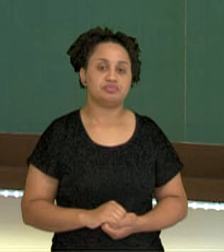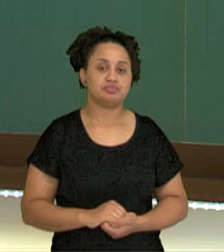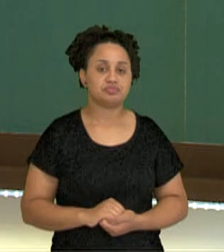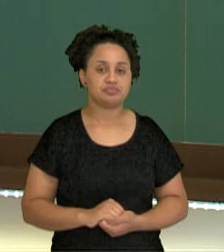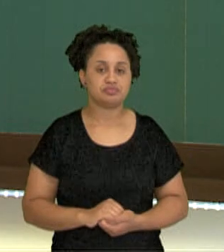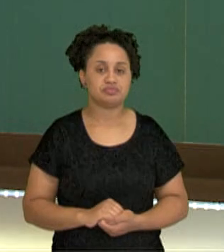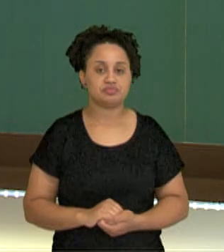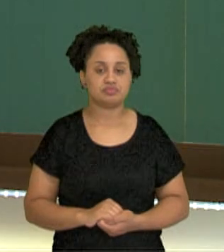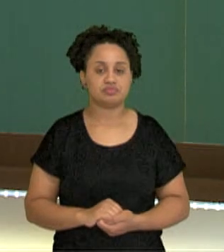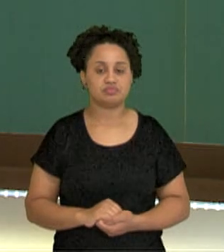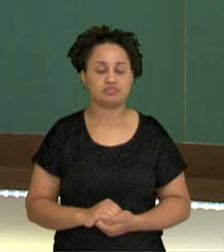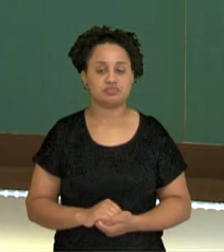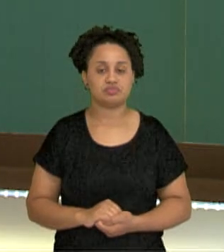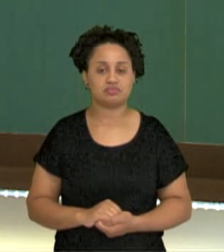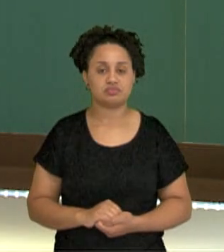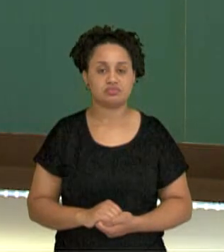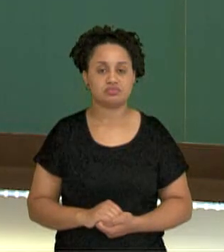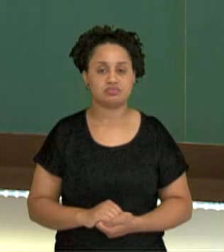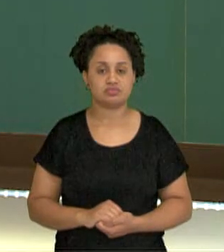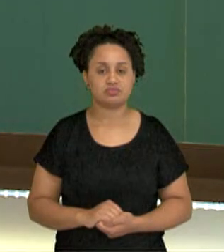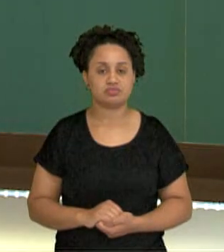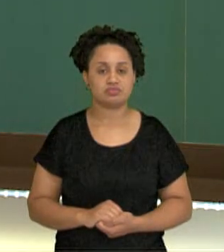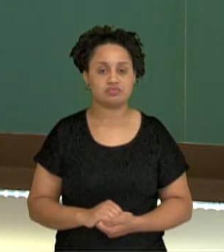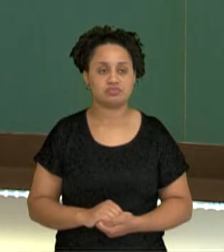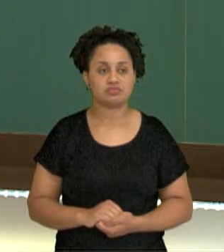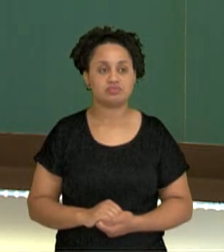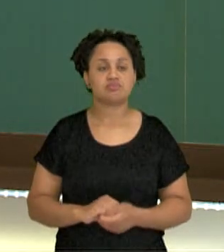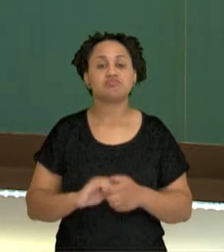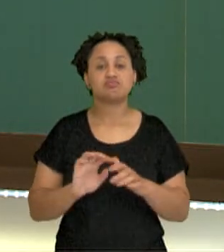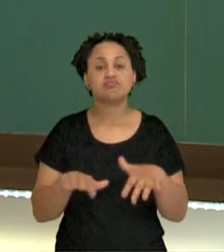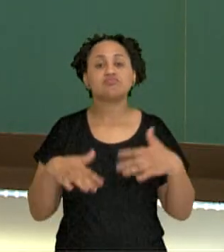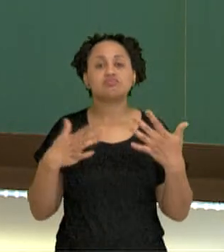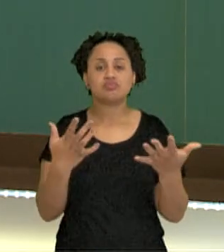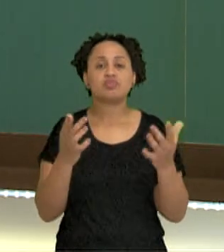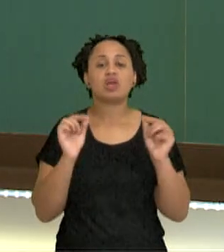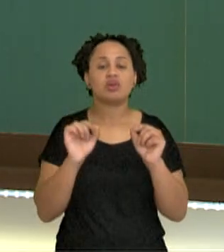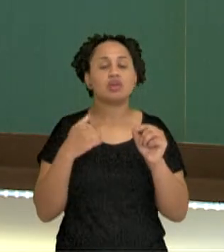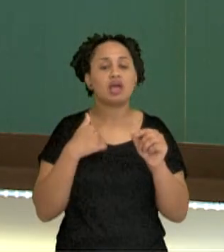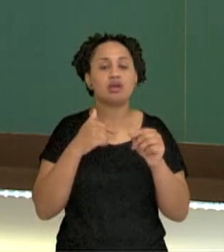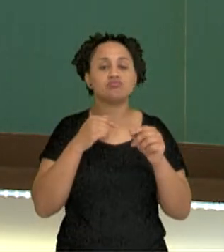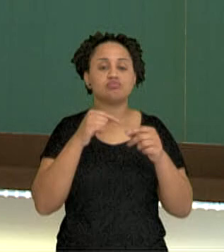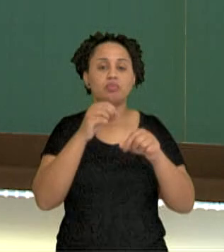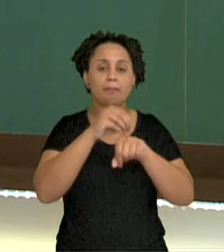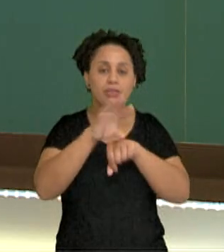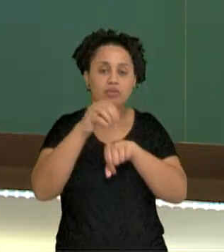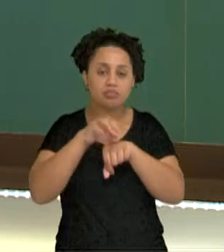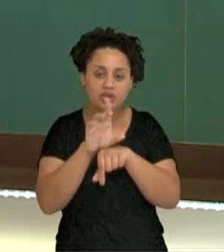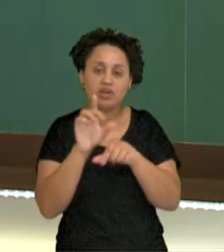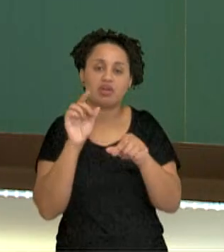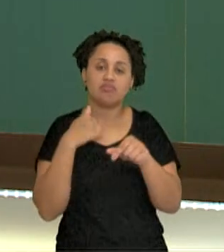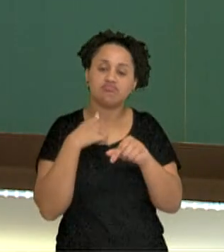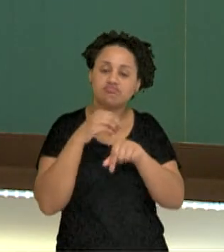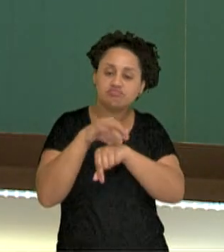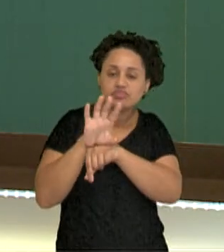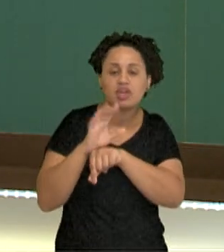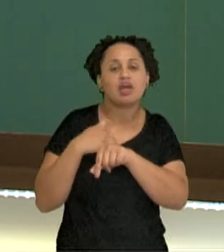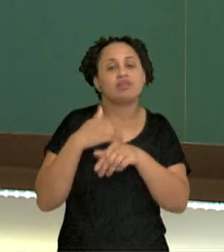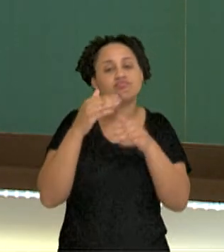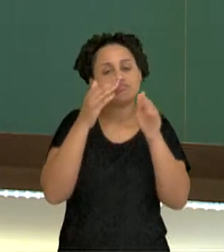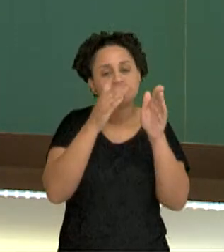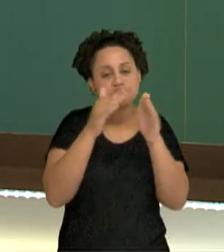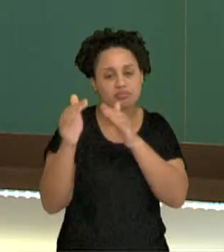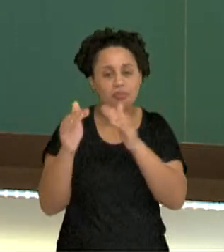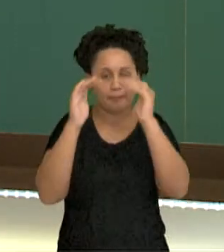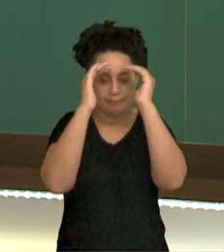é igual a menos 1 nesse caso, tá? Então, sigam os passos bem certinhos que não tem como